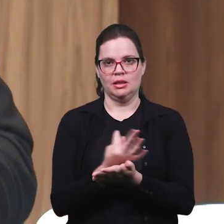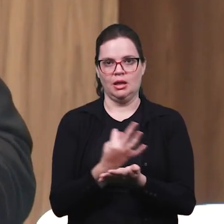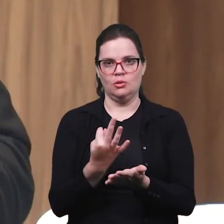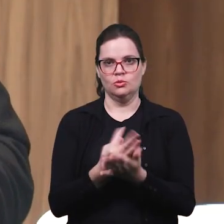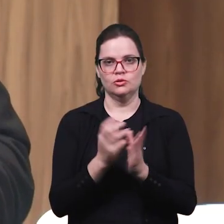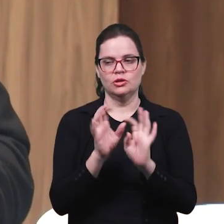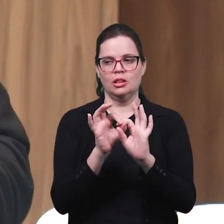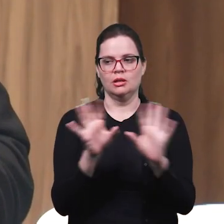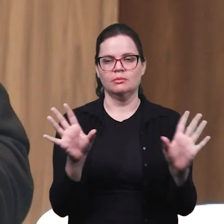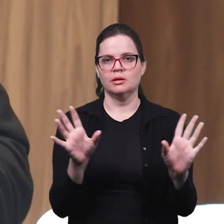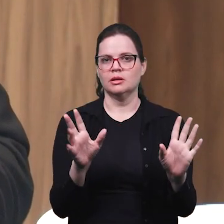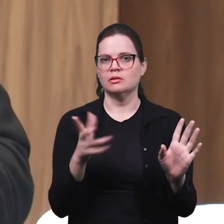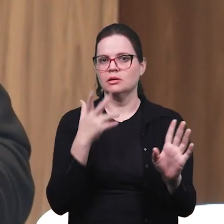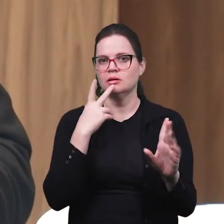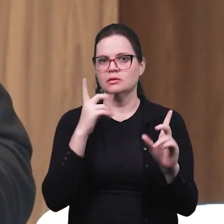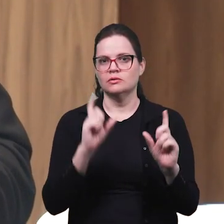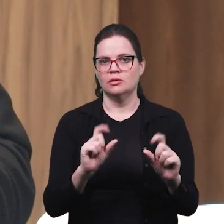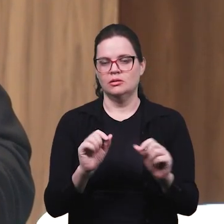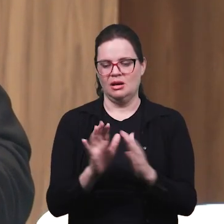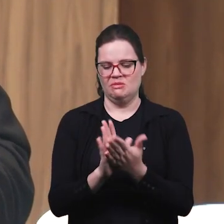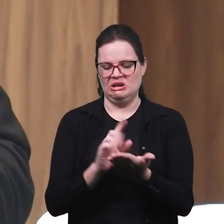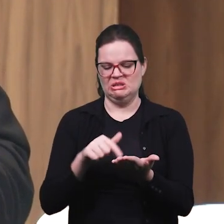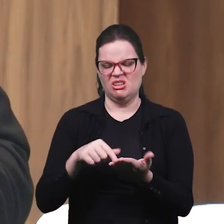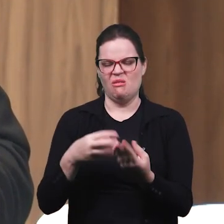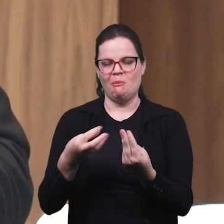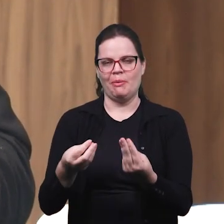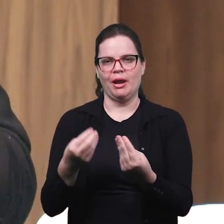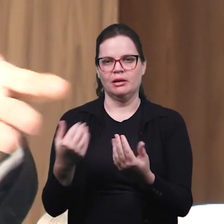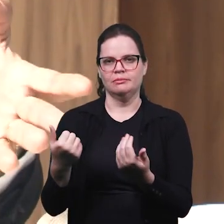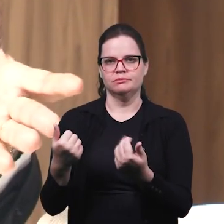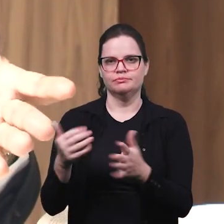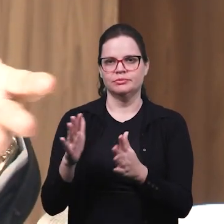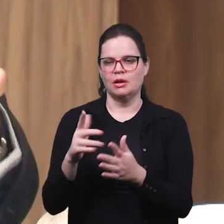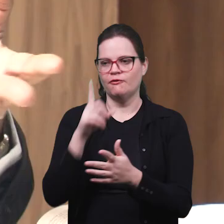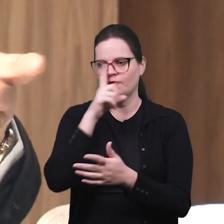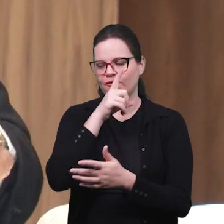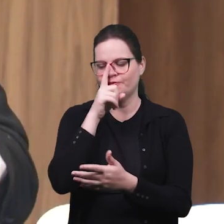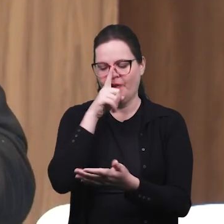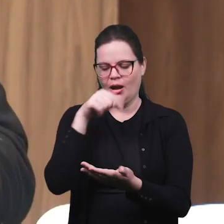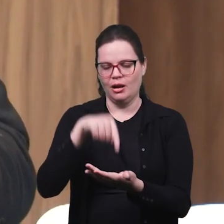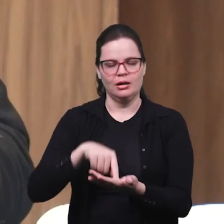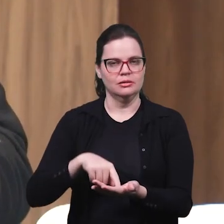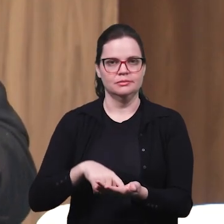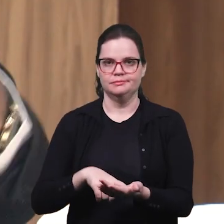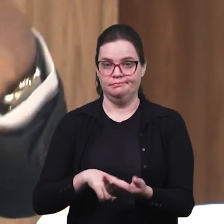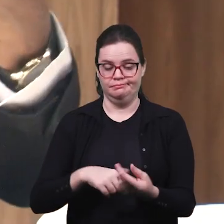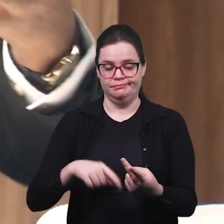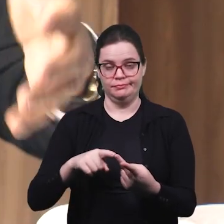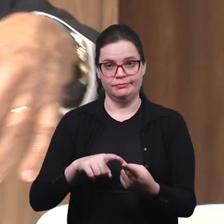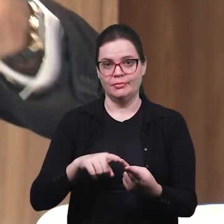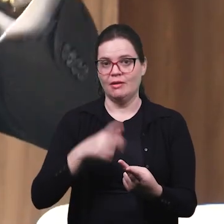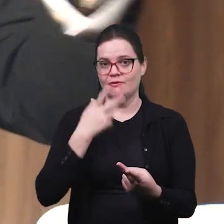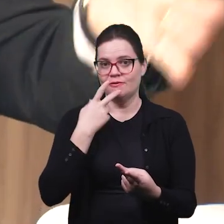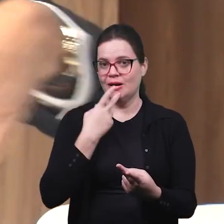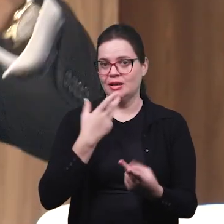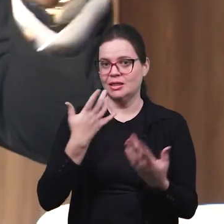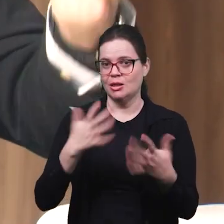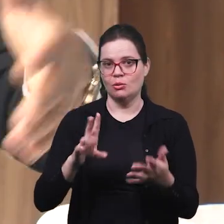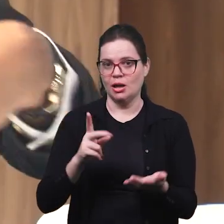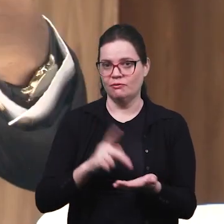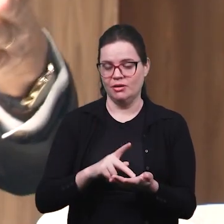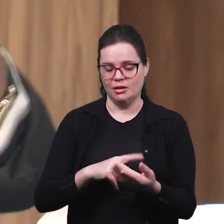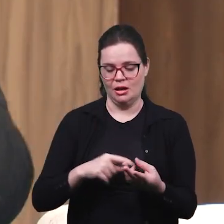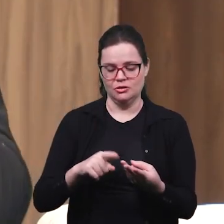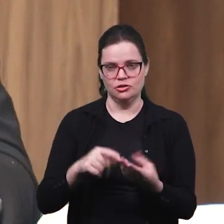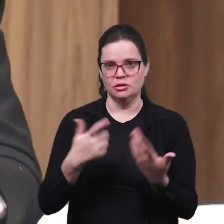que nega a infalibilidade da Escritura, fala que a Escritura tem falha na Bíblia, não tem falha, nega a Trindade, nega milagre, nega um monte de coisa, vão